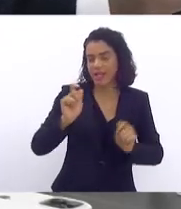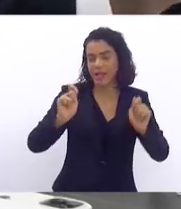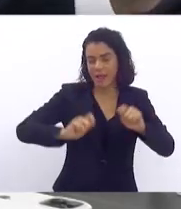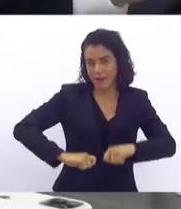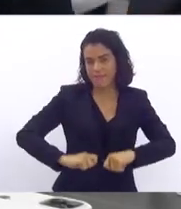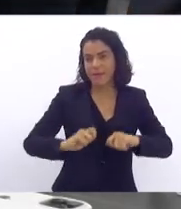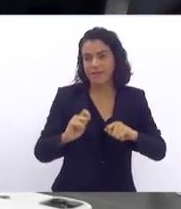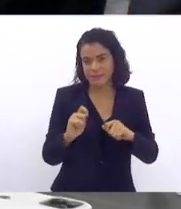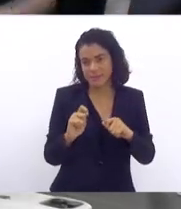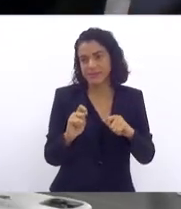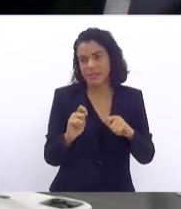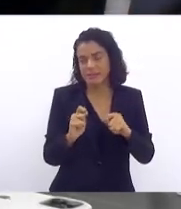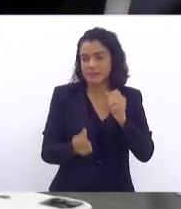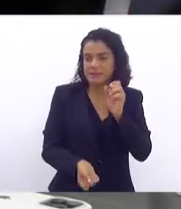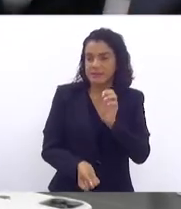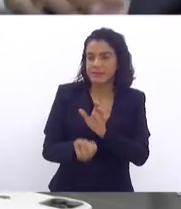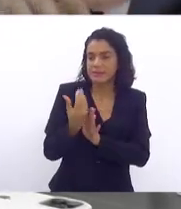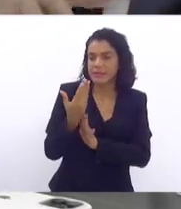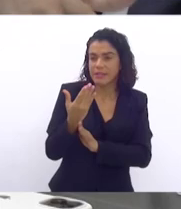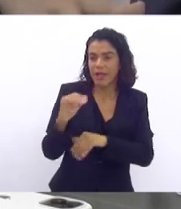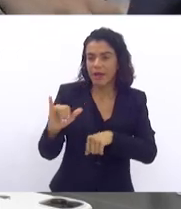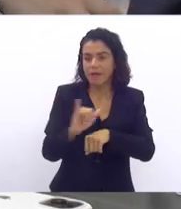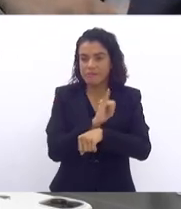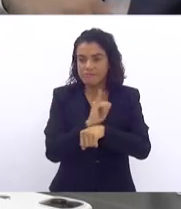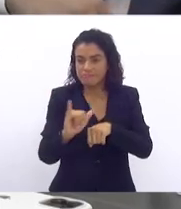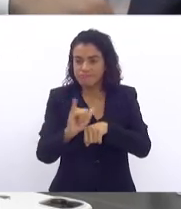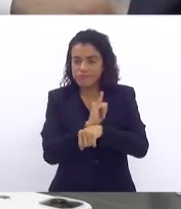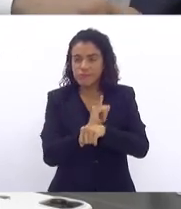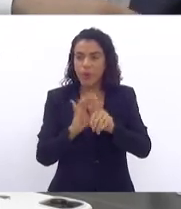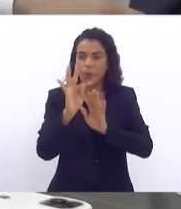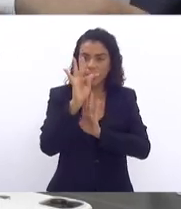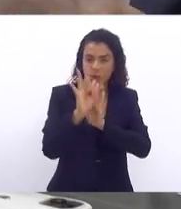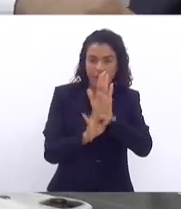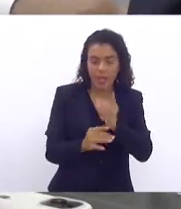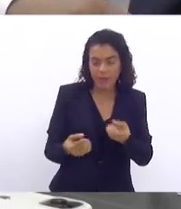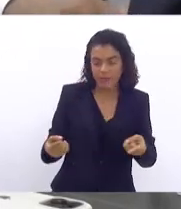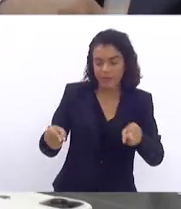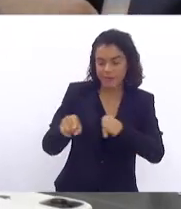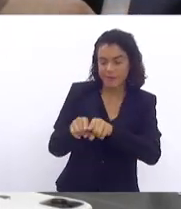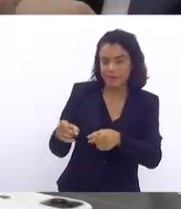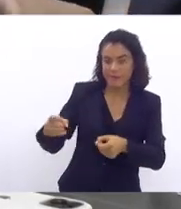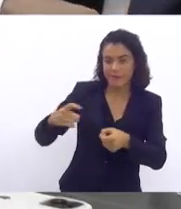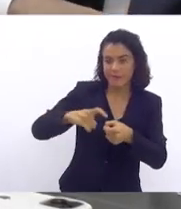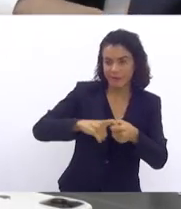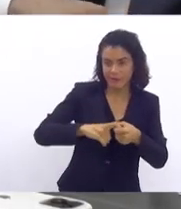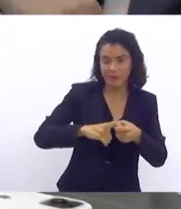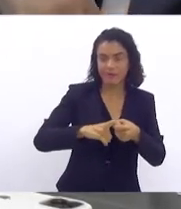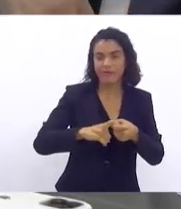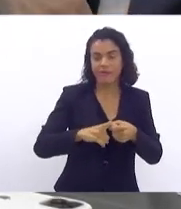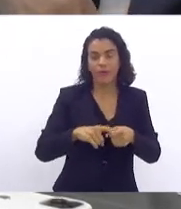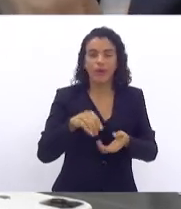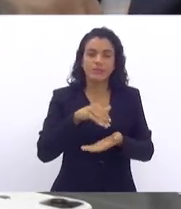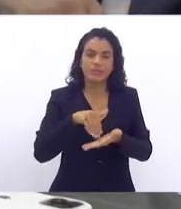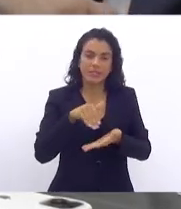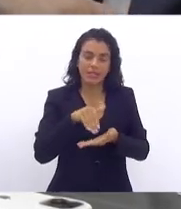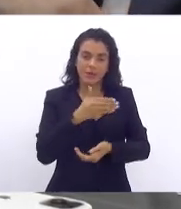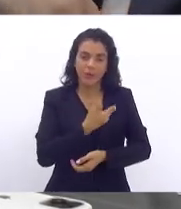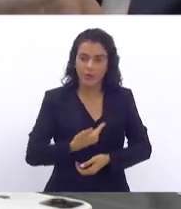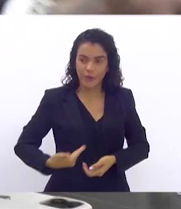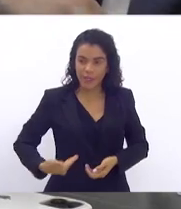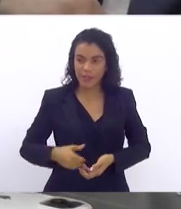de criar um termo de cooperação com algum órgão, como foi no caso com a Secretaria de